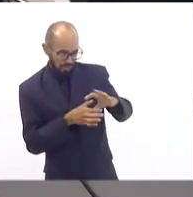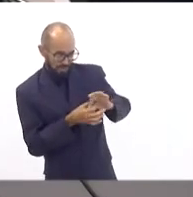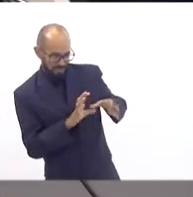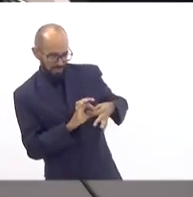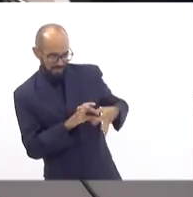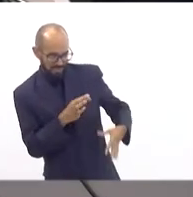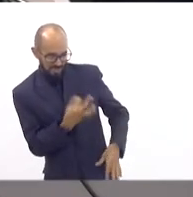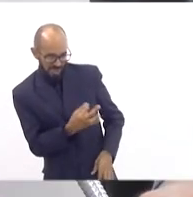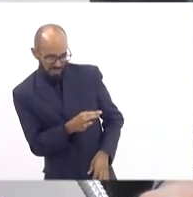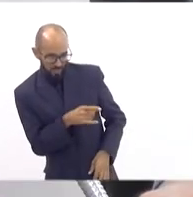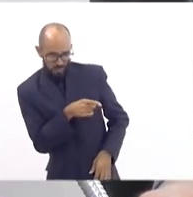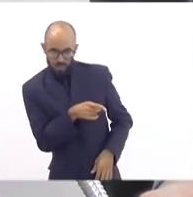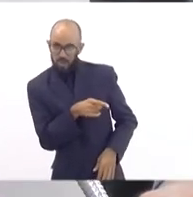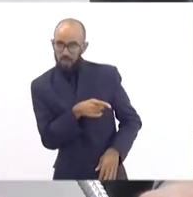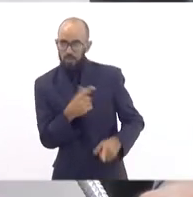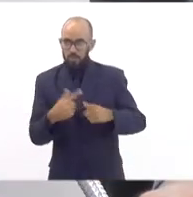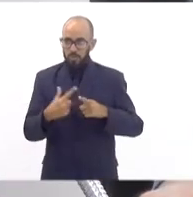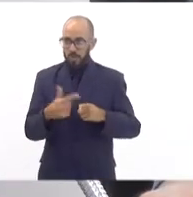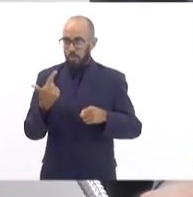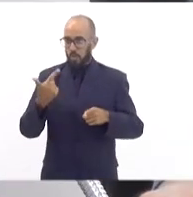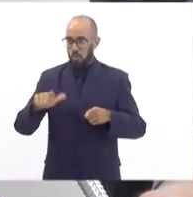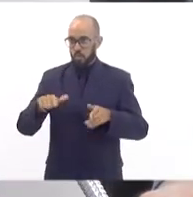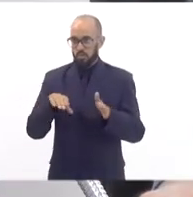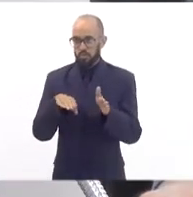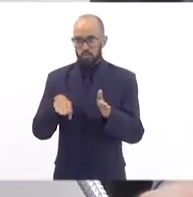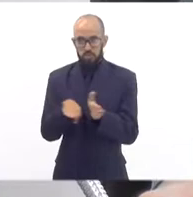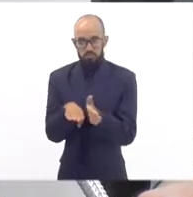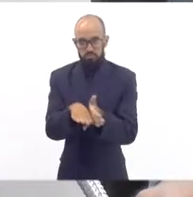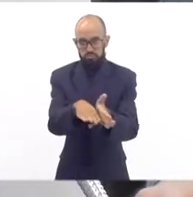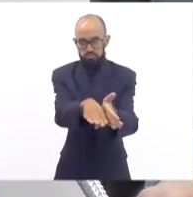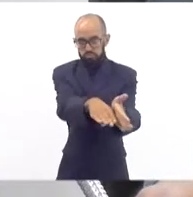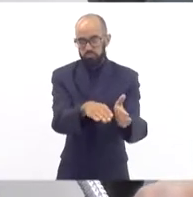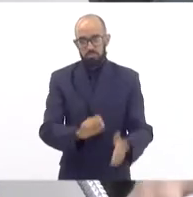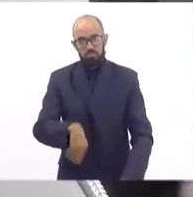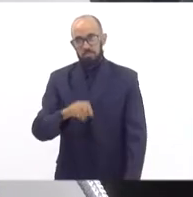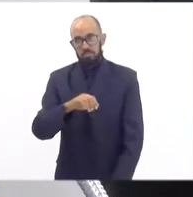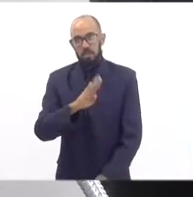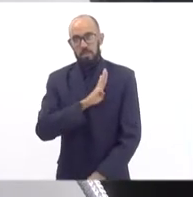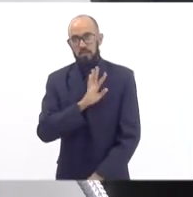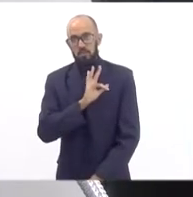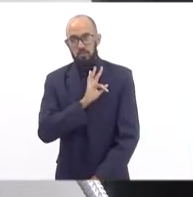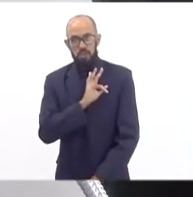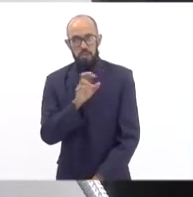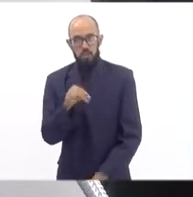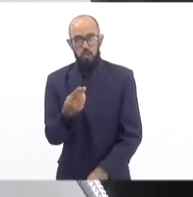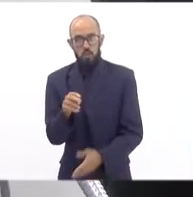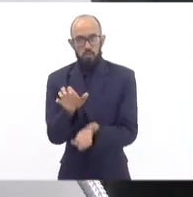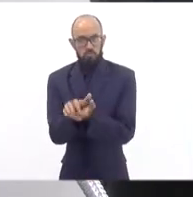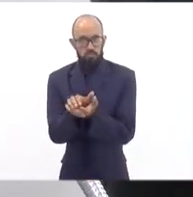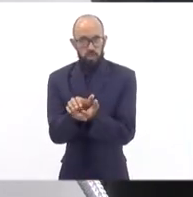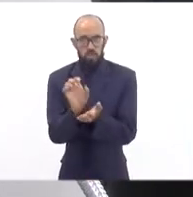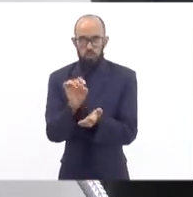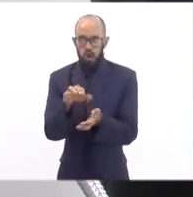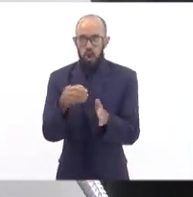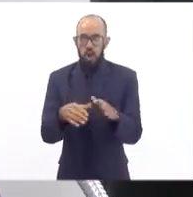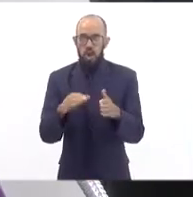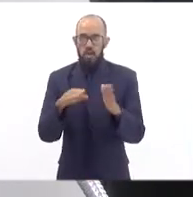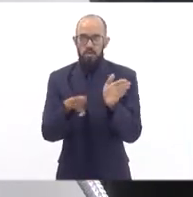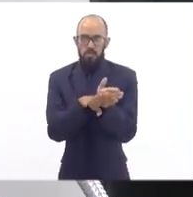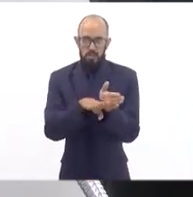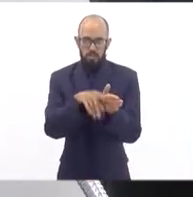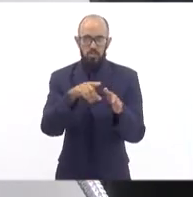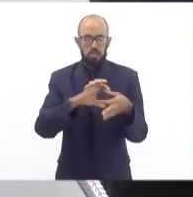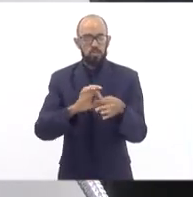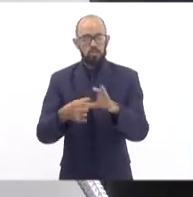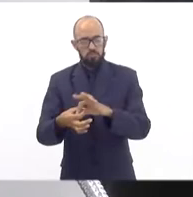nas Olímpicas, porque o resto do Jamaica todinho, tanto da Baixada quanto da Zona Oeste, não viu melhoria nenhuma. Só nas estações onde teve as Olimpíadas.